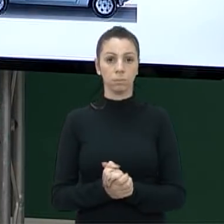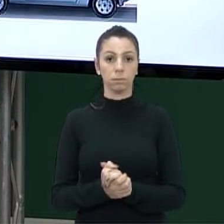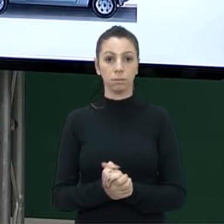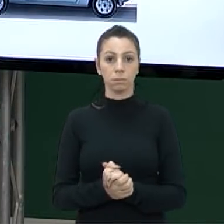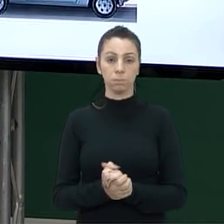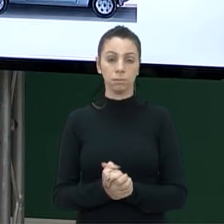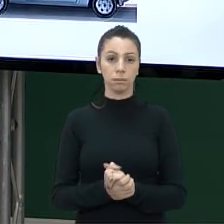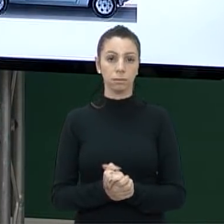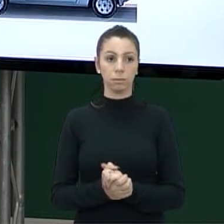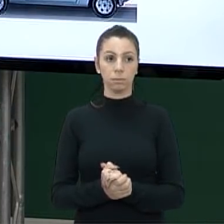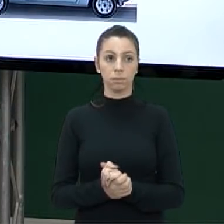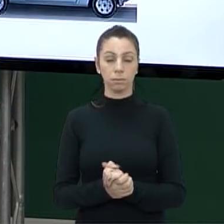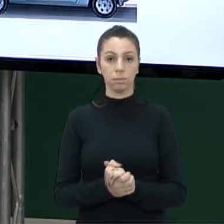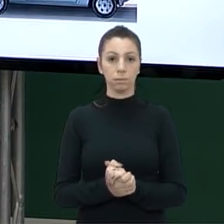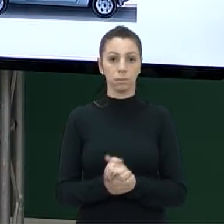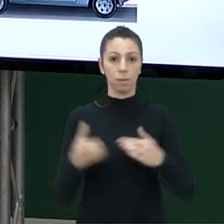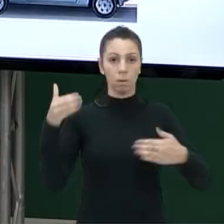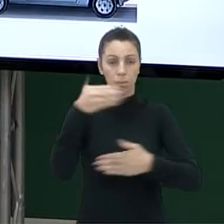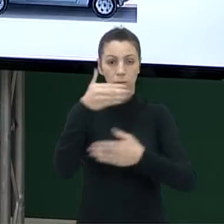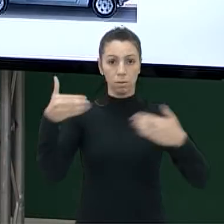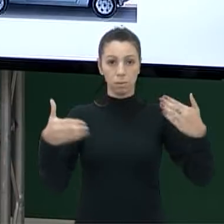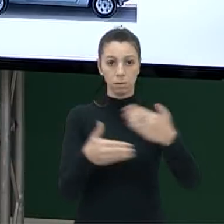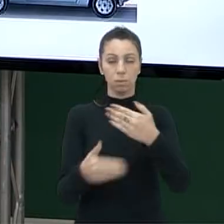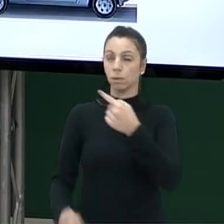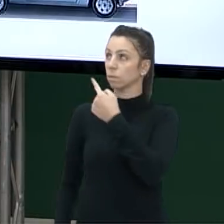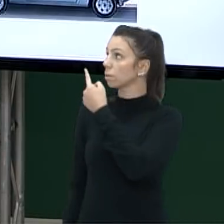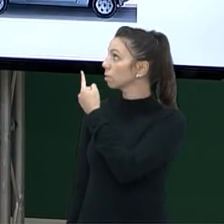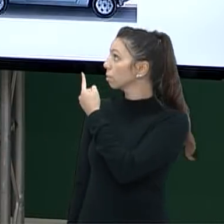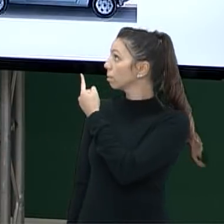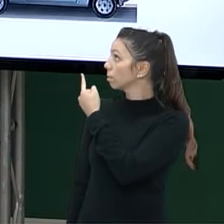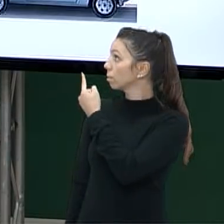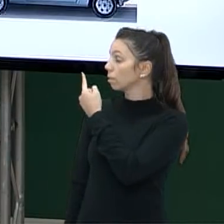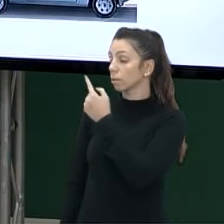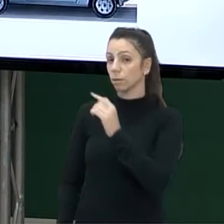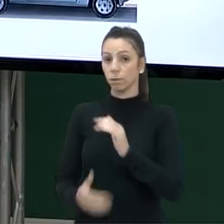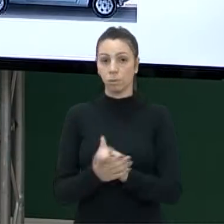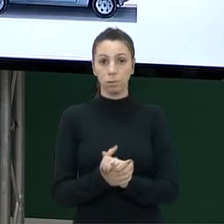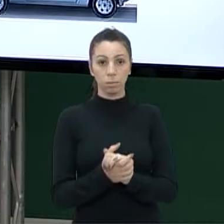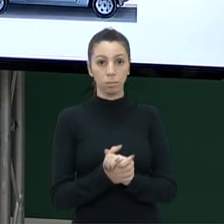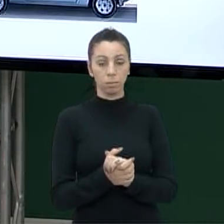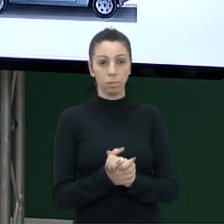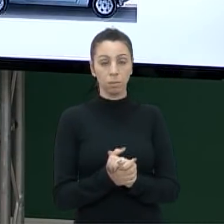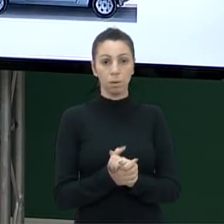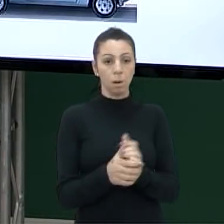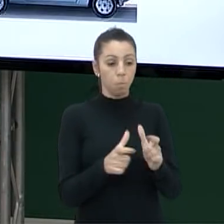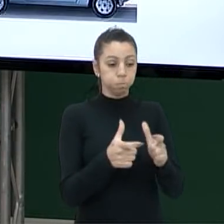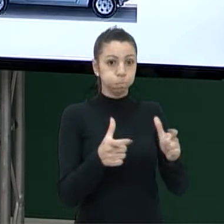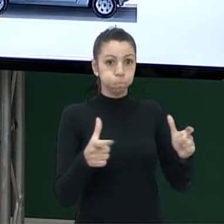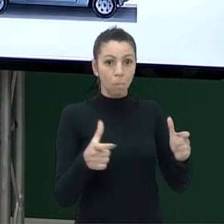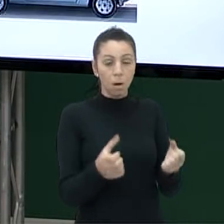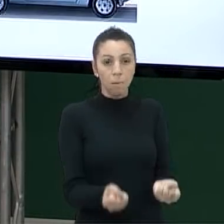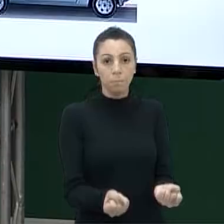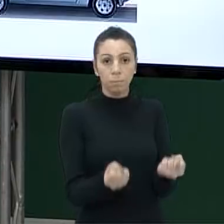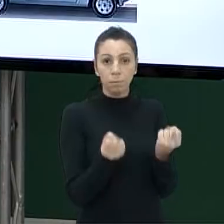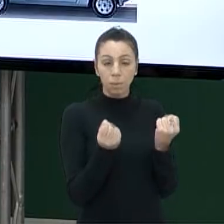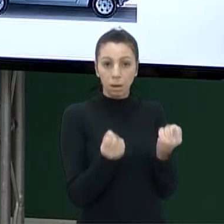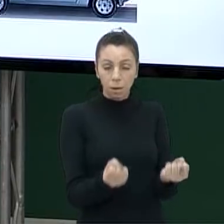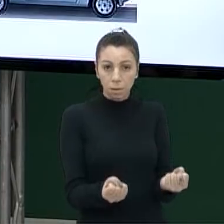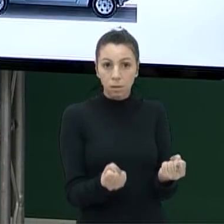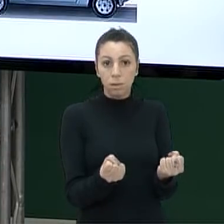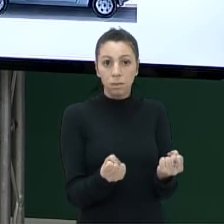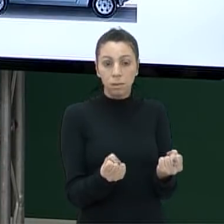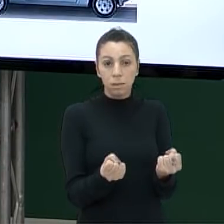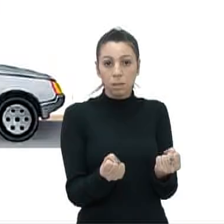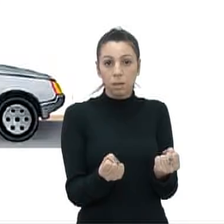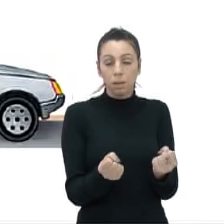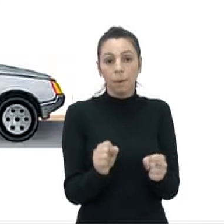acompanhe esse slide que a gente está vendo aqui, ó. Quanto maior a massa, maior será a resistência à variação da quantidade de movimento. Ou